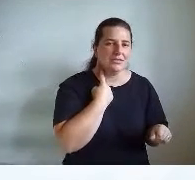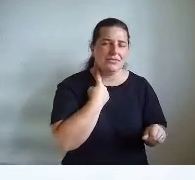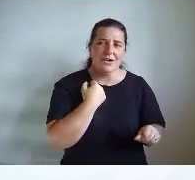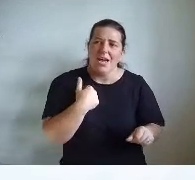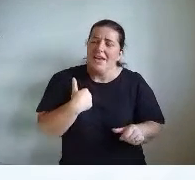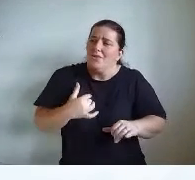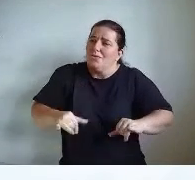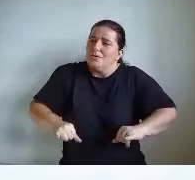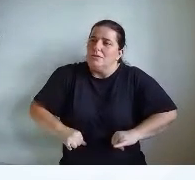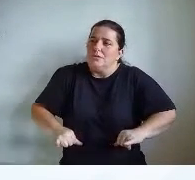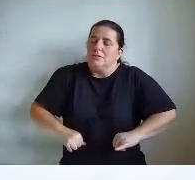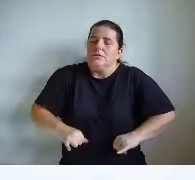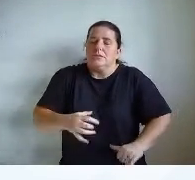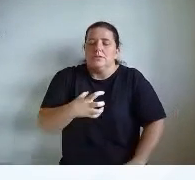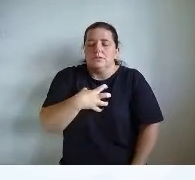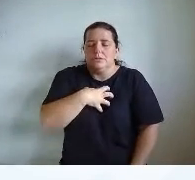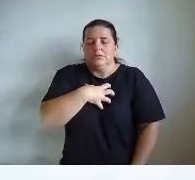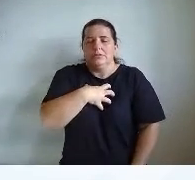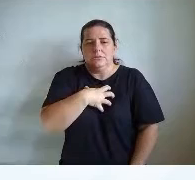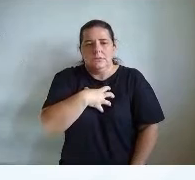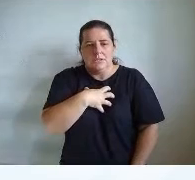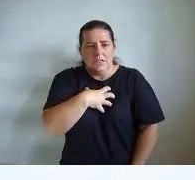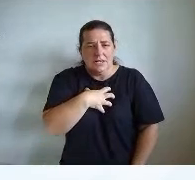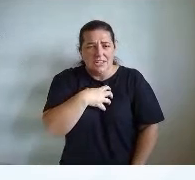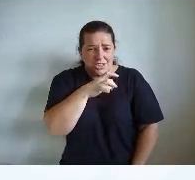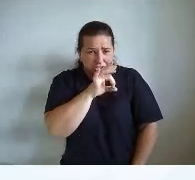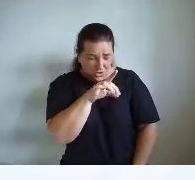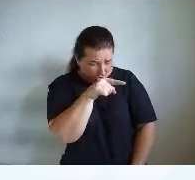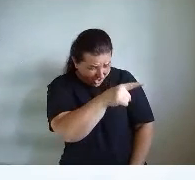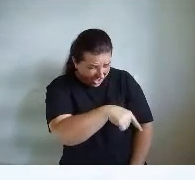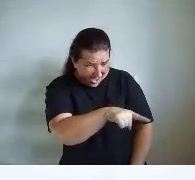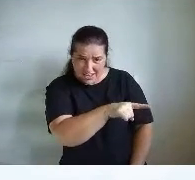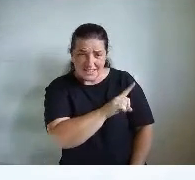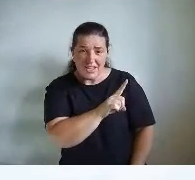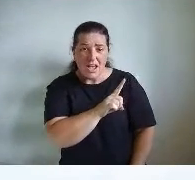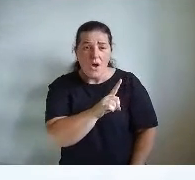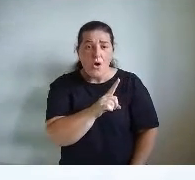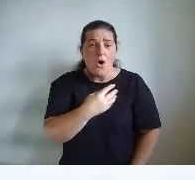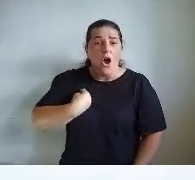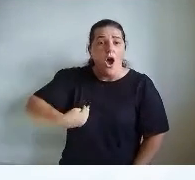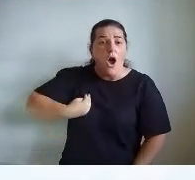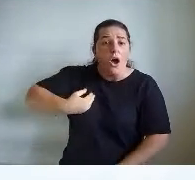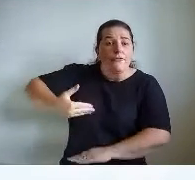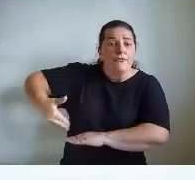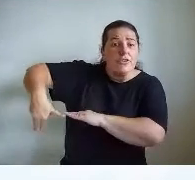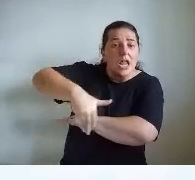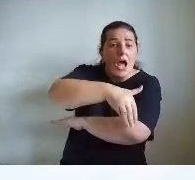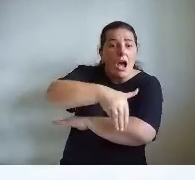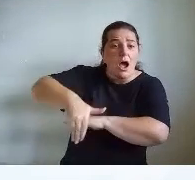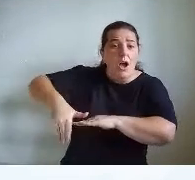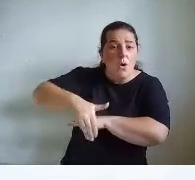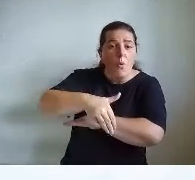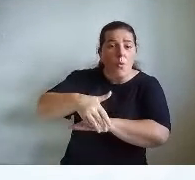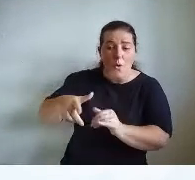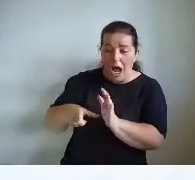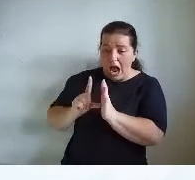só eles, né? Todos os dias, quantas pessoas que a gente não vê nas ruas, pessoas que não estavam nas ruas e agora estão nas